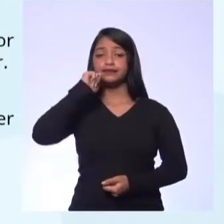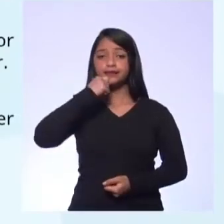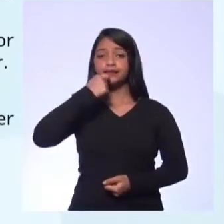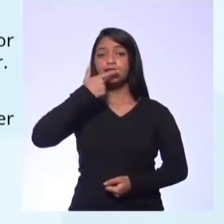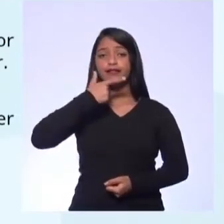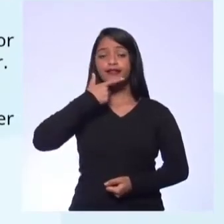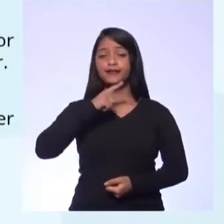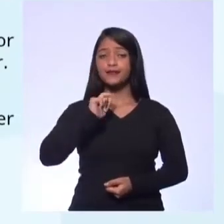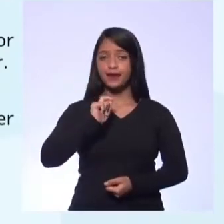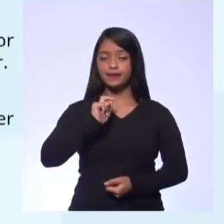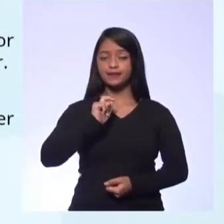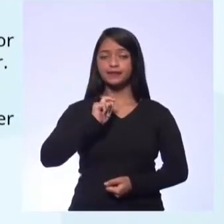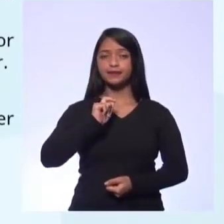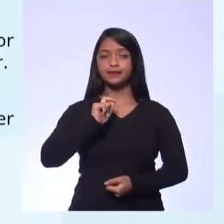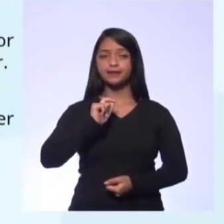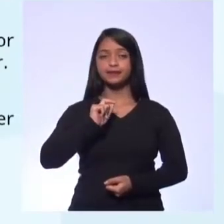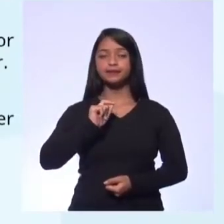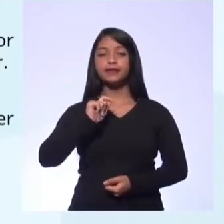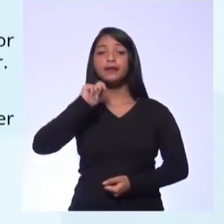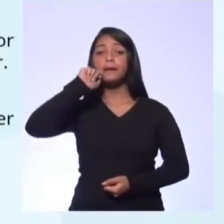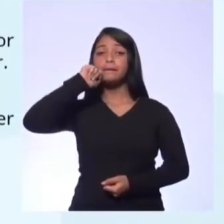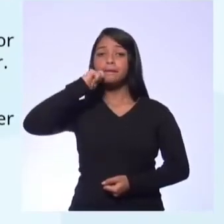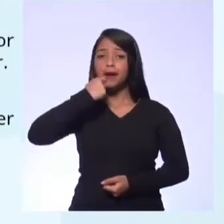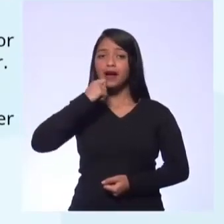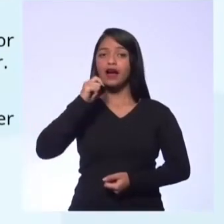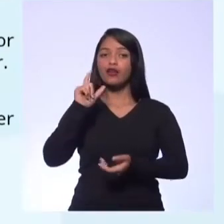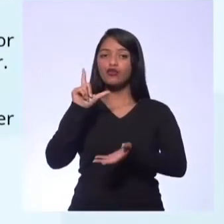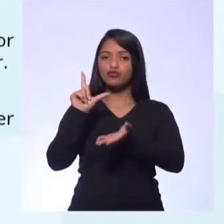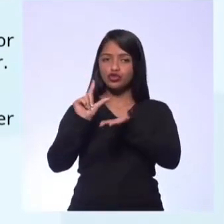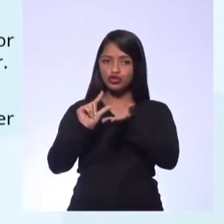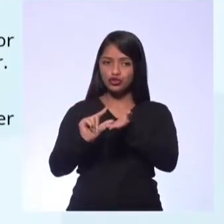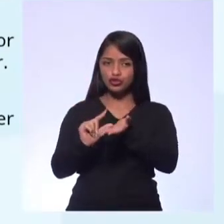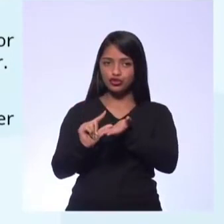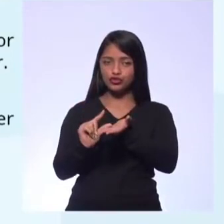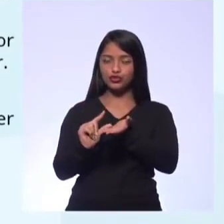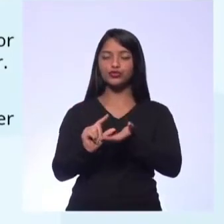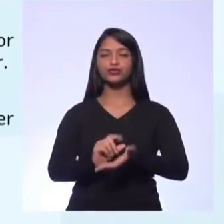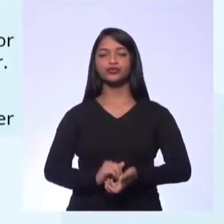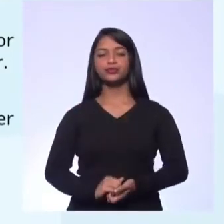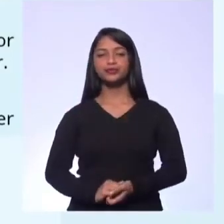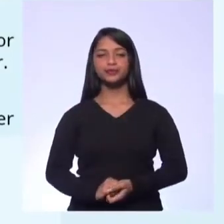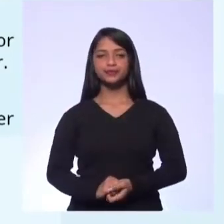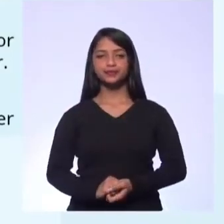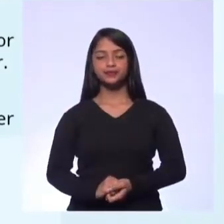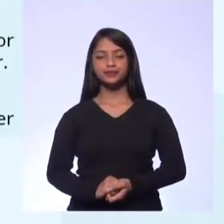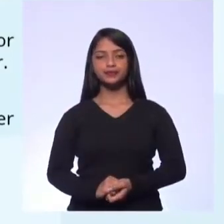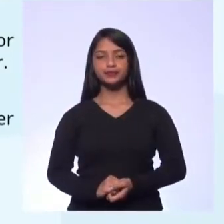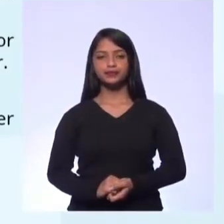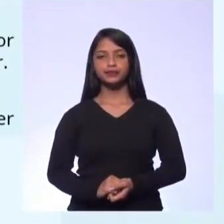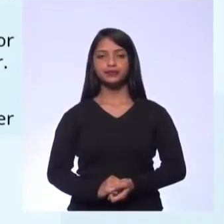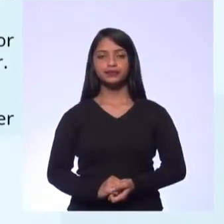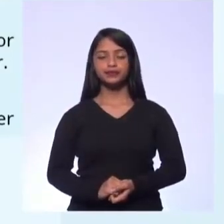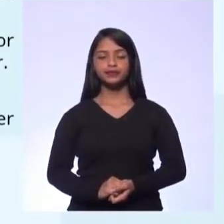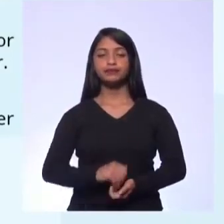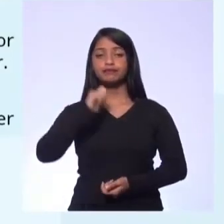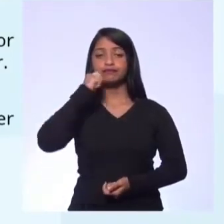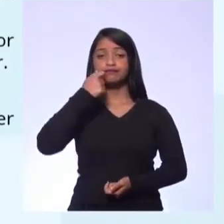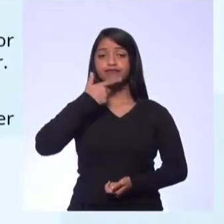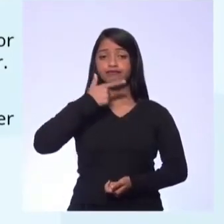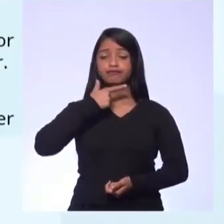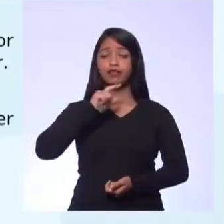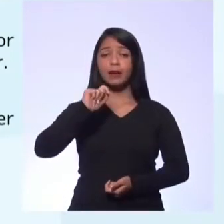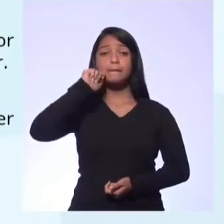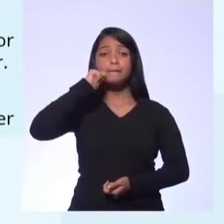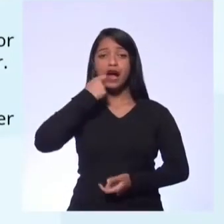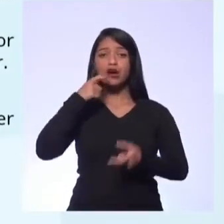queijo é um pãozinho pequeno. tem que ler inteiro. Is a small baked cheese roll Pão de queijo é um pãozinho de